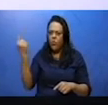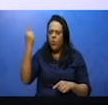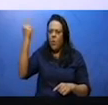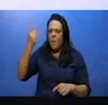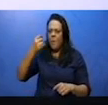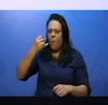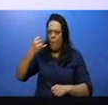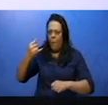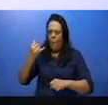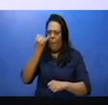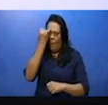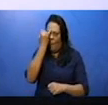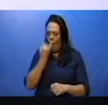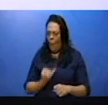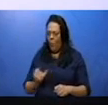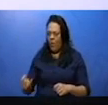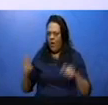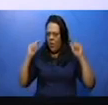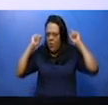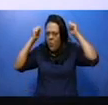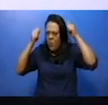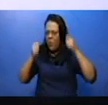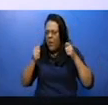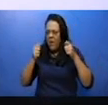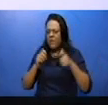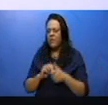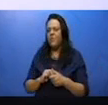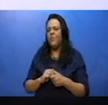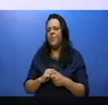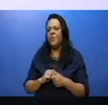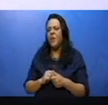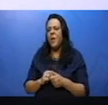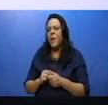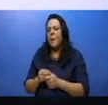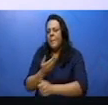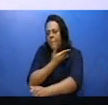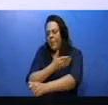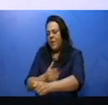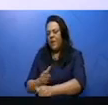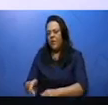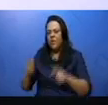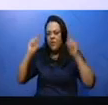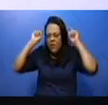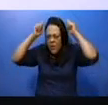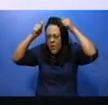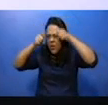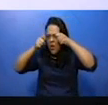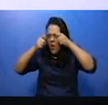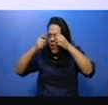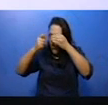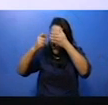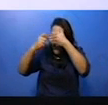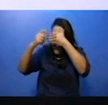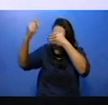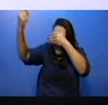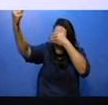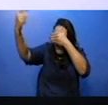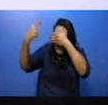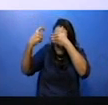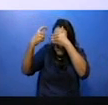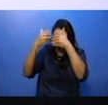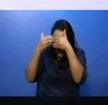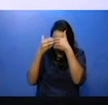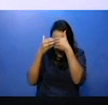uma capa pesada, de grande capuz que lhe protegia o rosto contra os reflexos do sol.